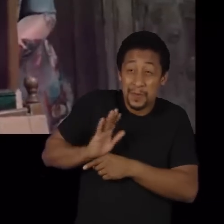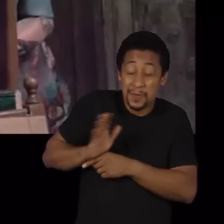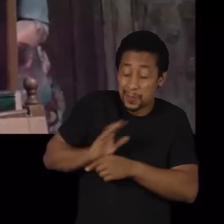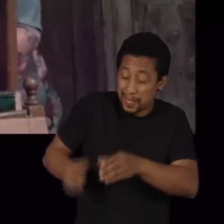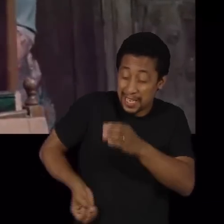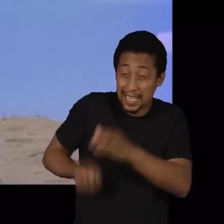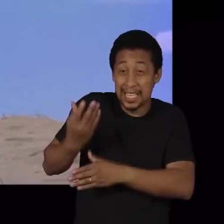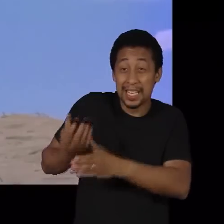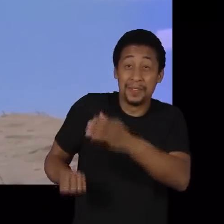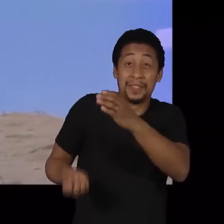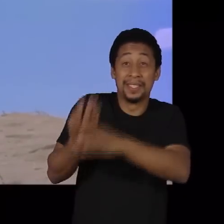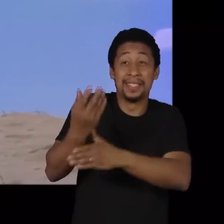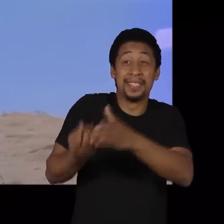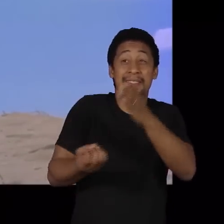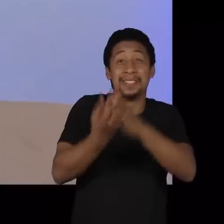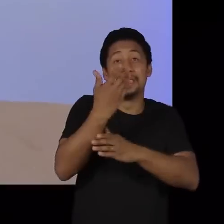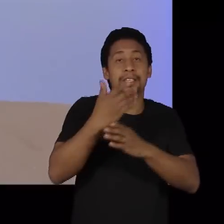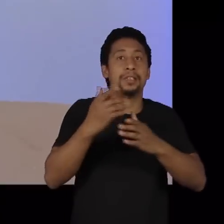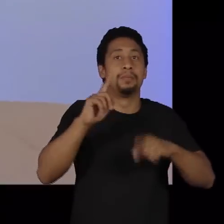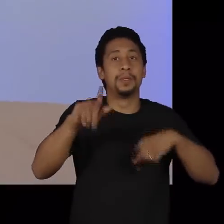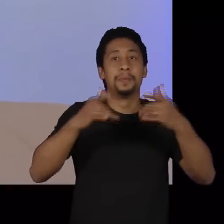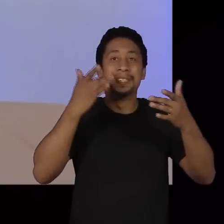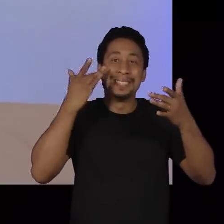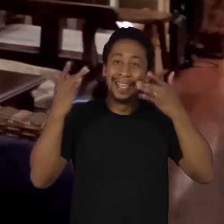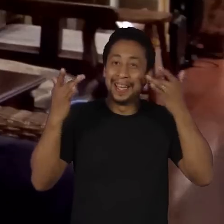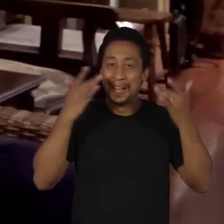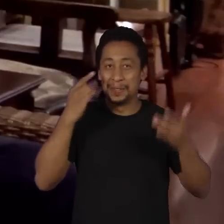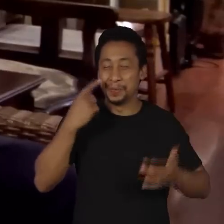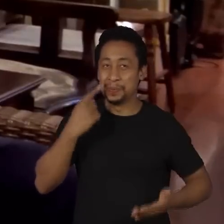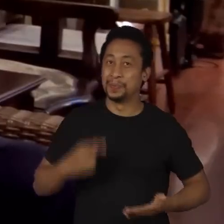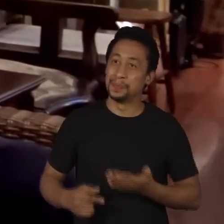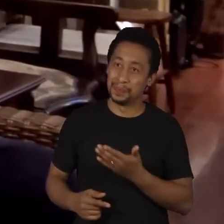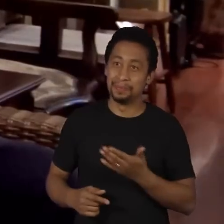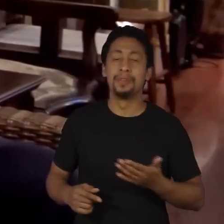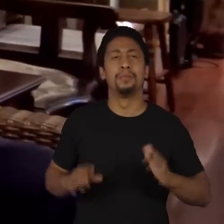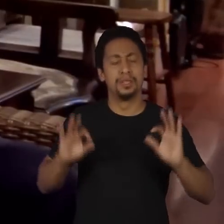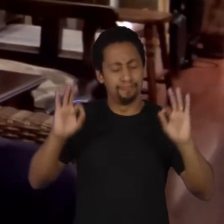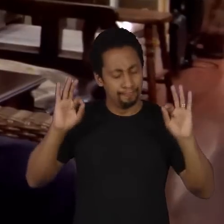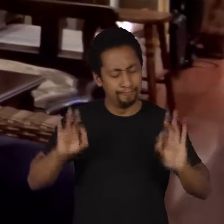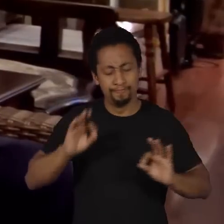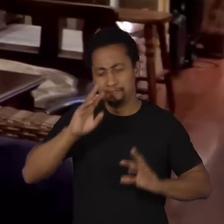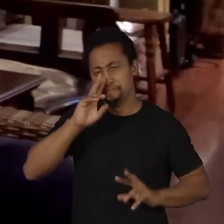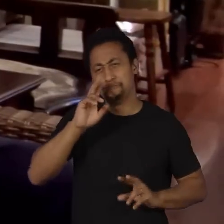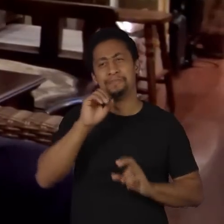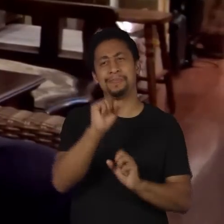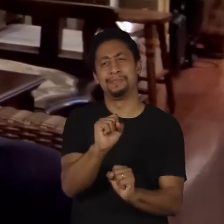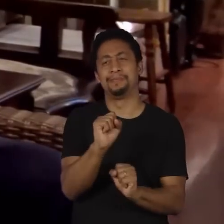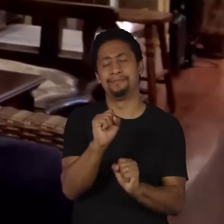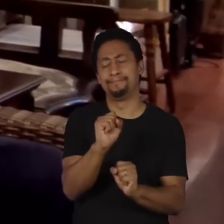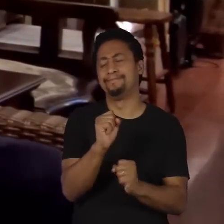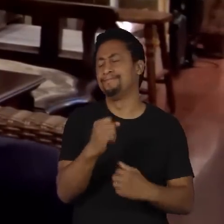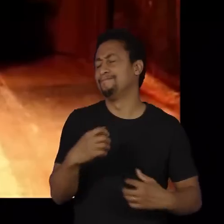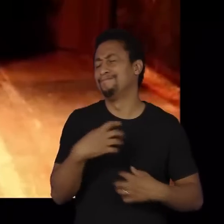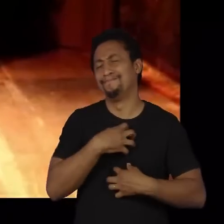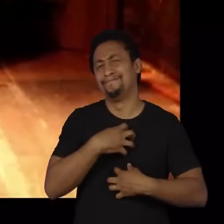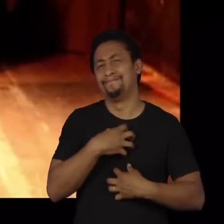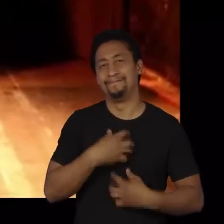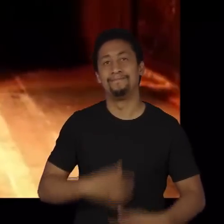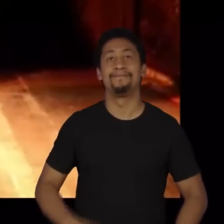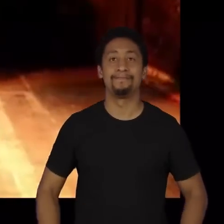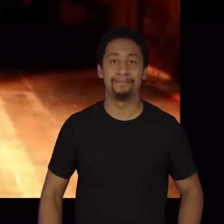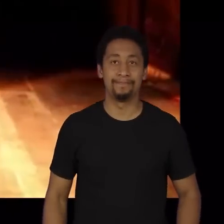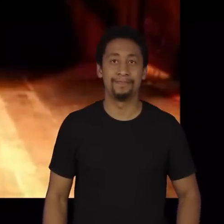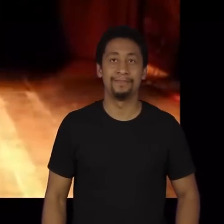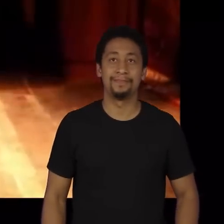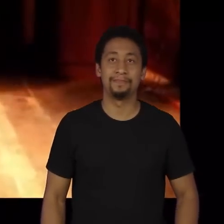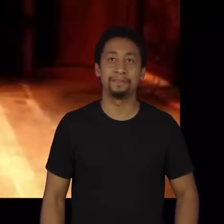uma estética para o espetáculo. E foi realmente muito forte. Muito forte.